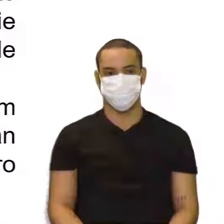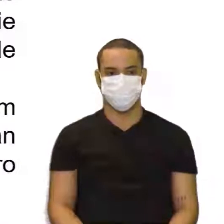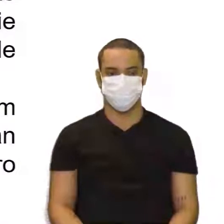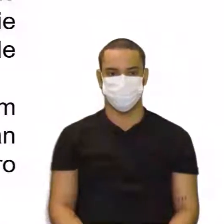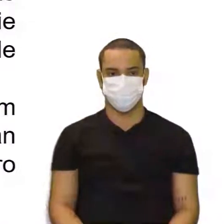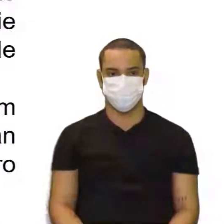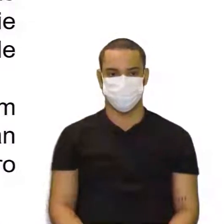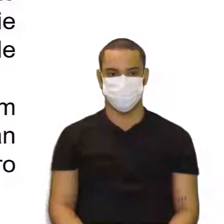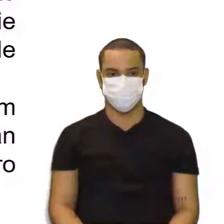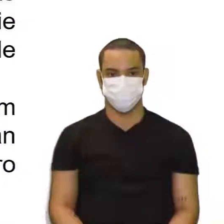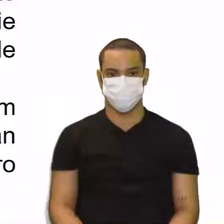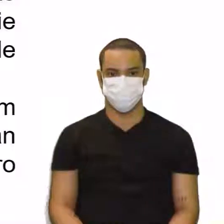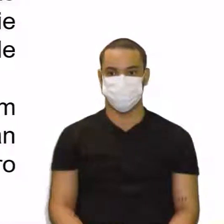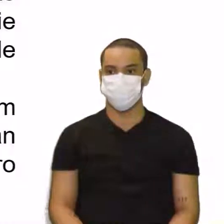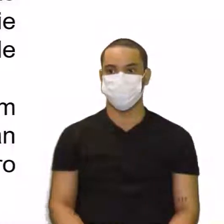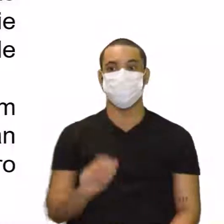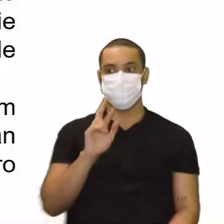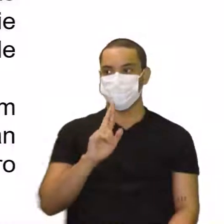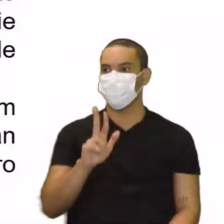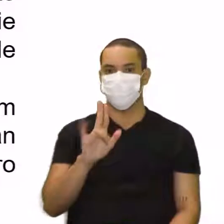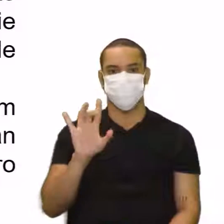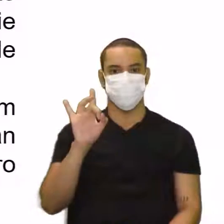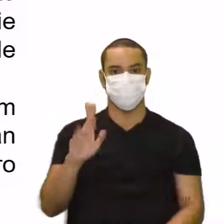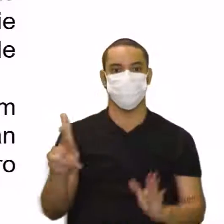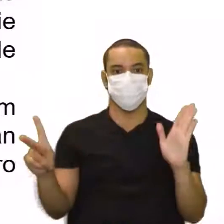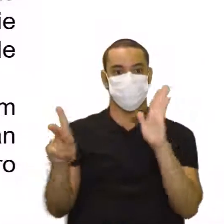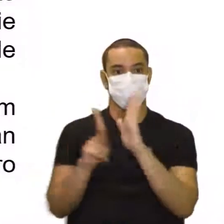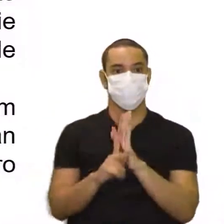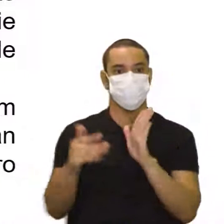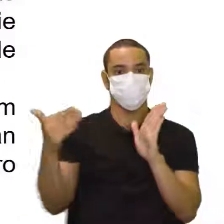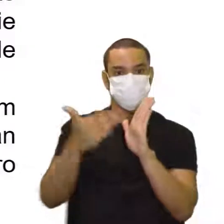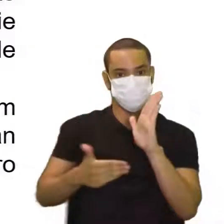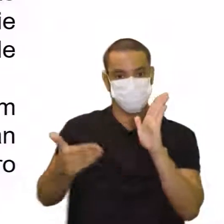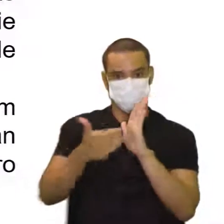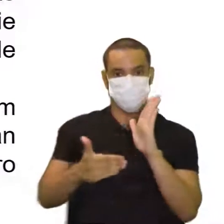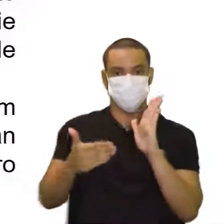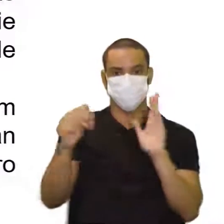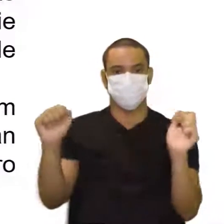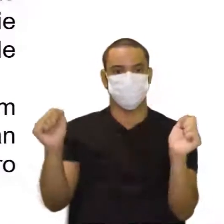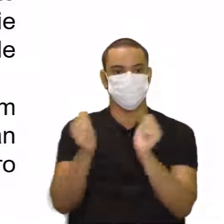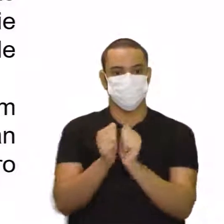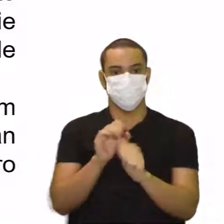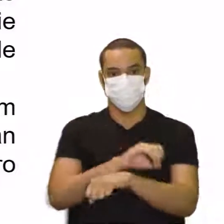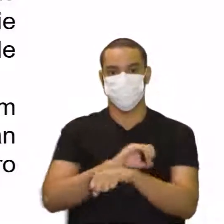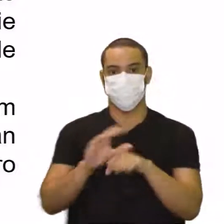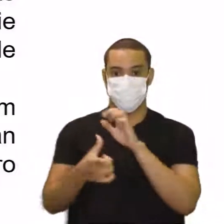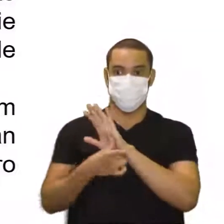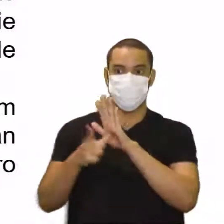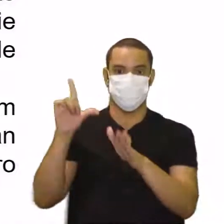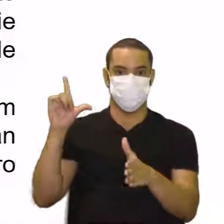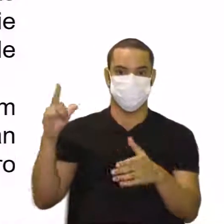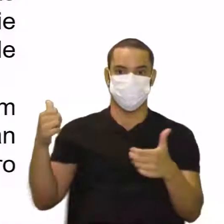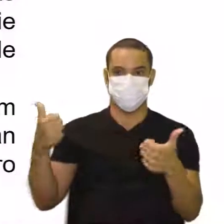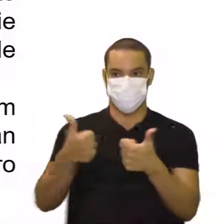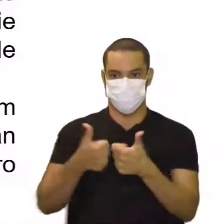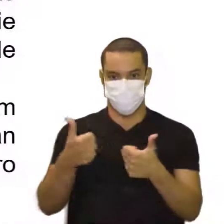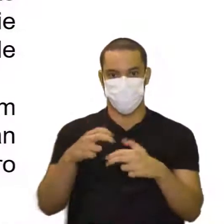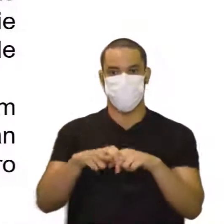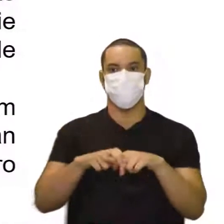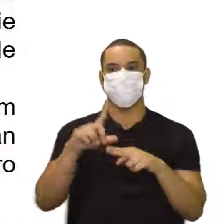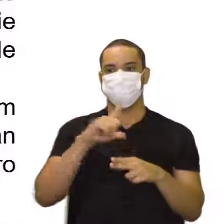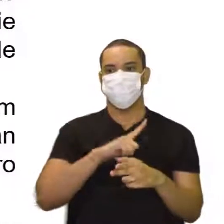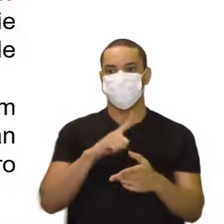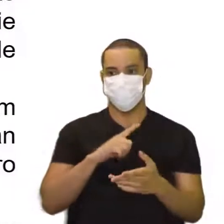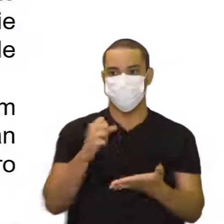o seguinte, e não apenas delimitada por um condutor, como foi visto em indução eletromagnética. Então, a gente tem a